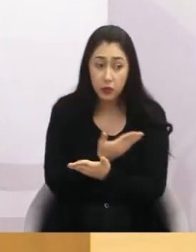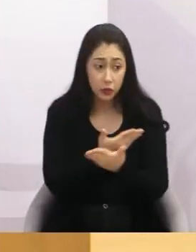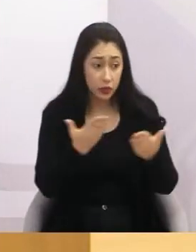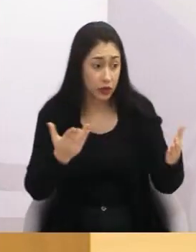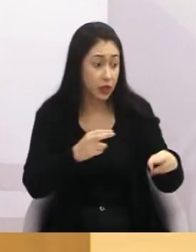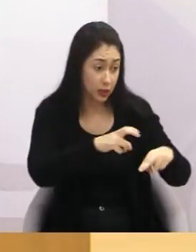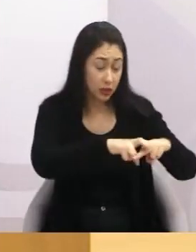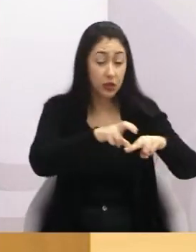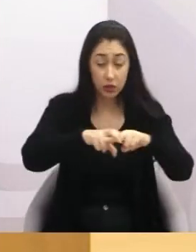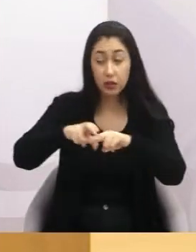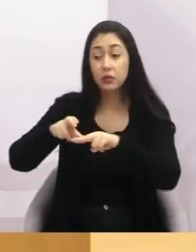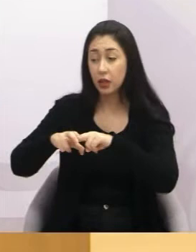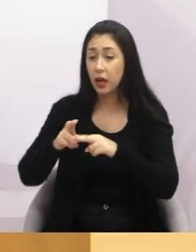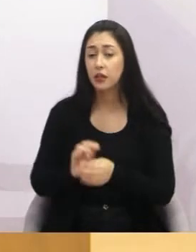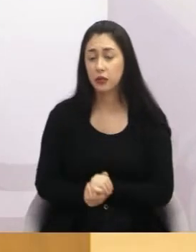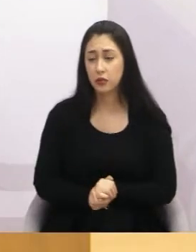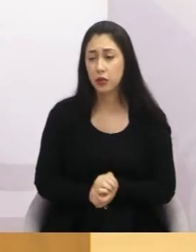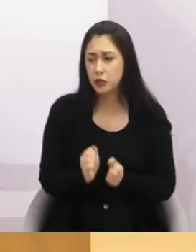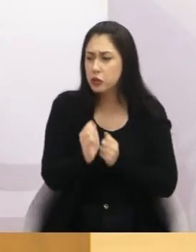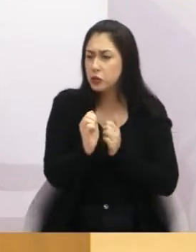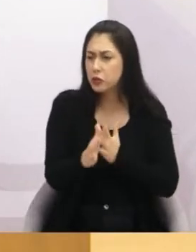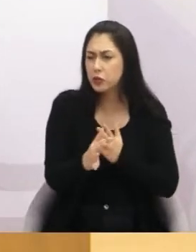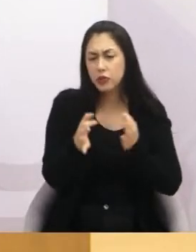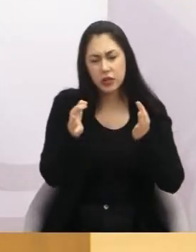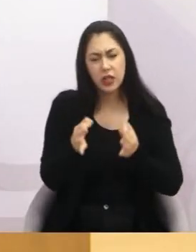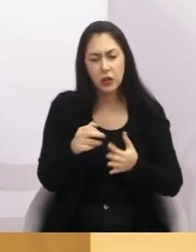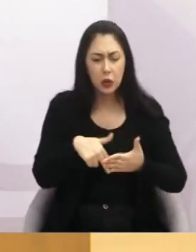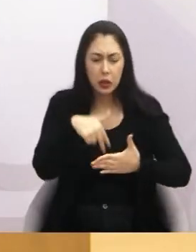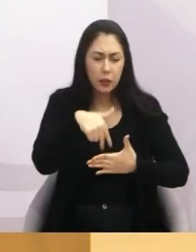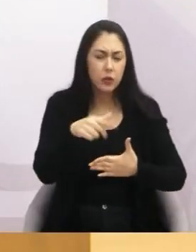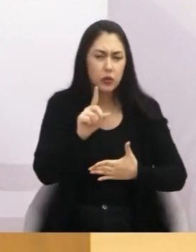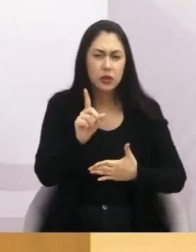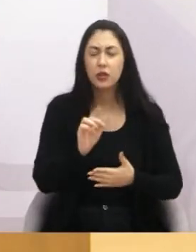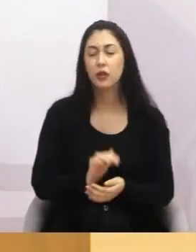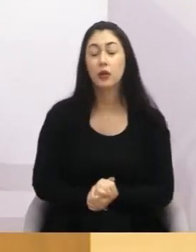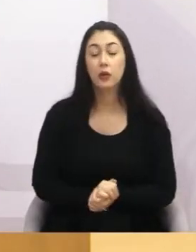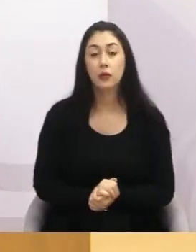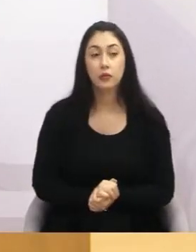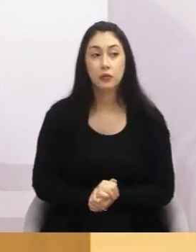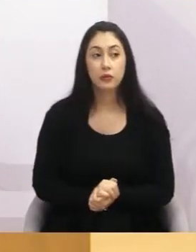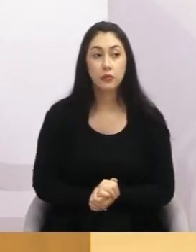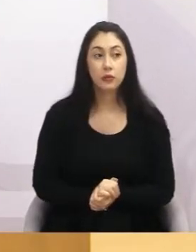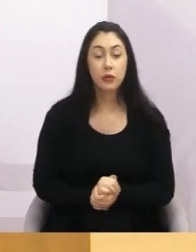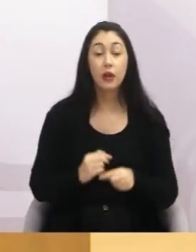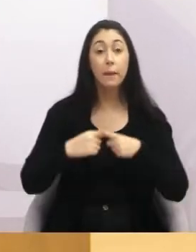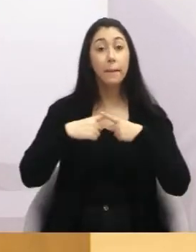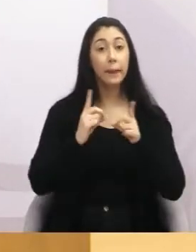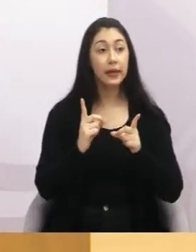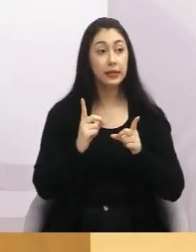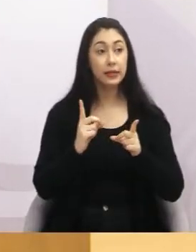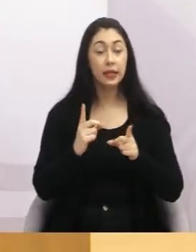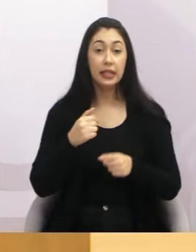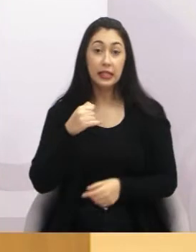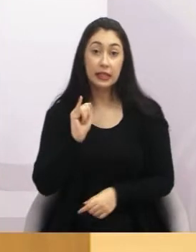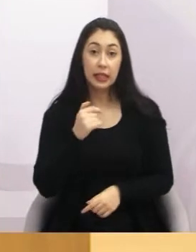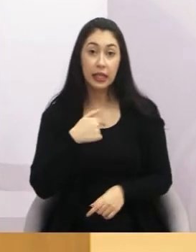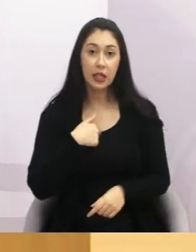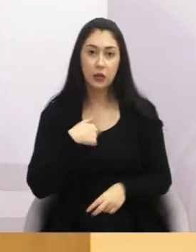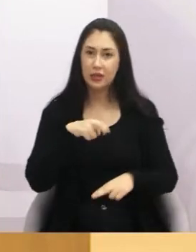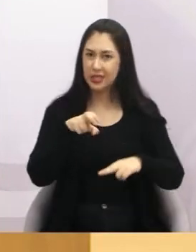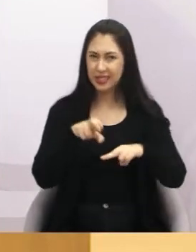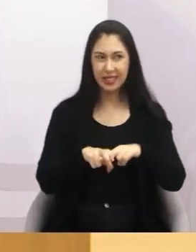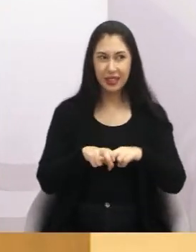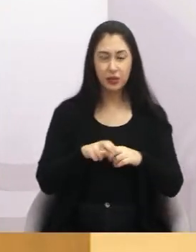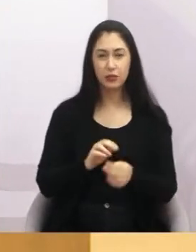os vereadores aqui com esse gesto nobre de não falar, de não usar a tribuna para homenagear o Valmir, mas se eu estivesse lá sentado, eu não